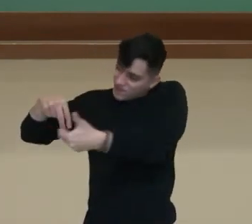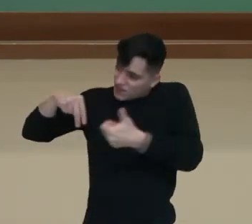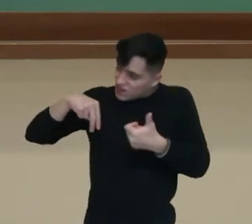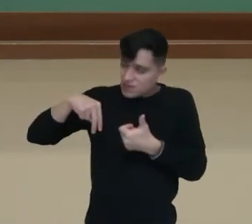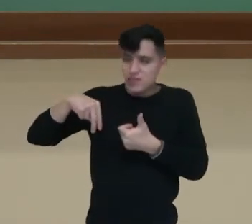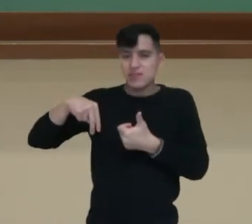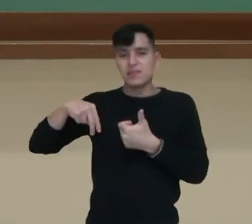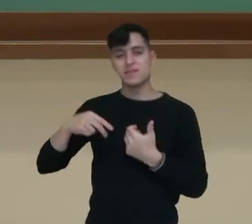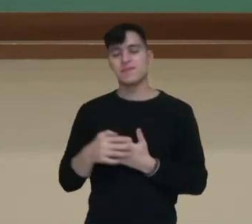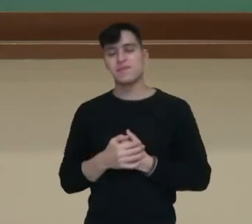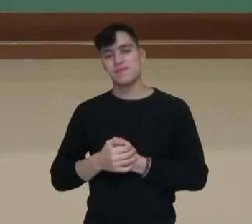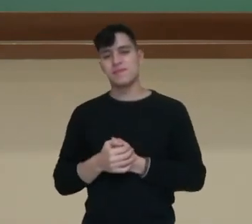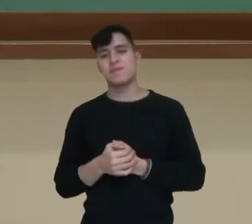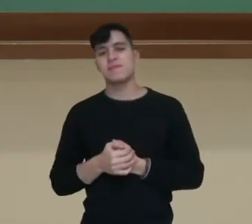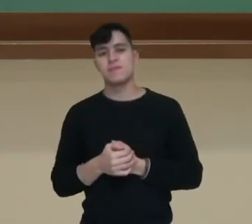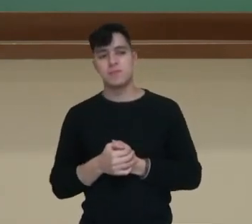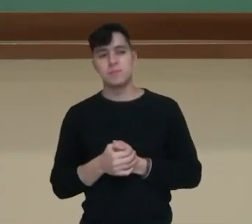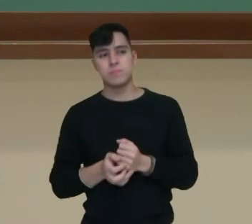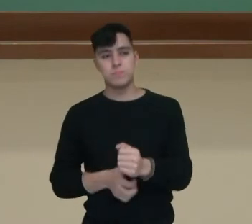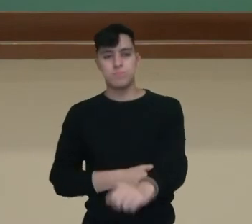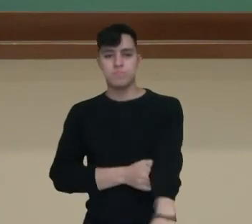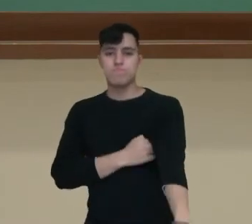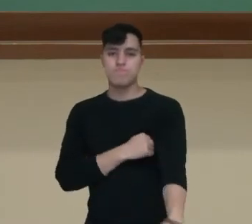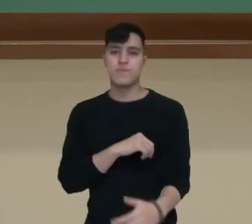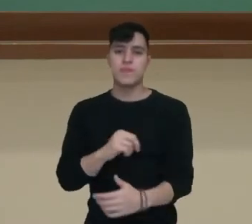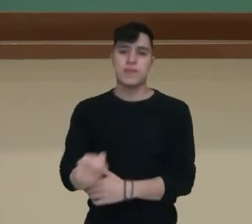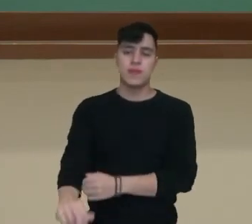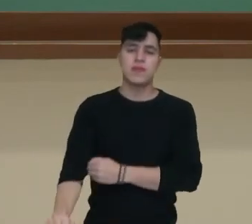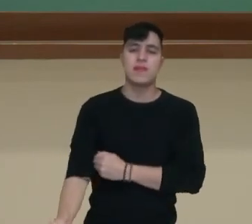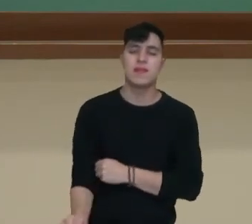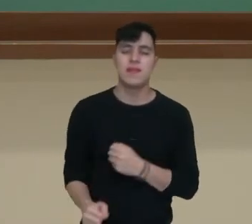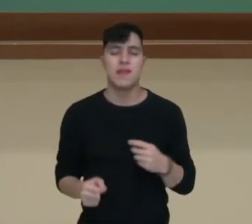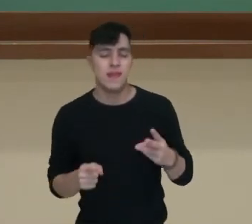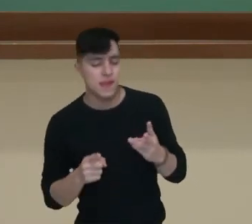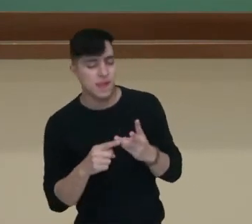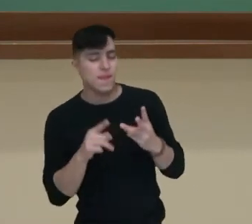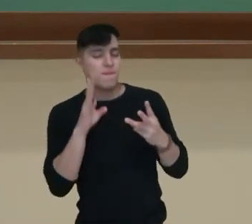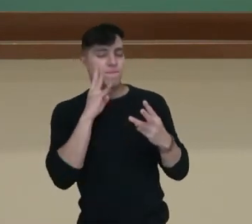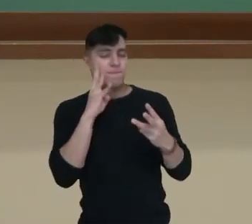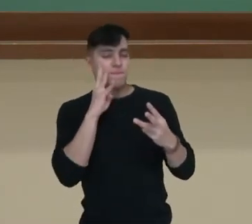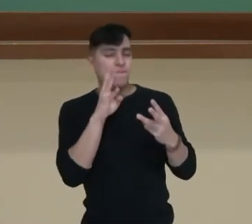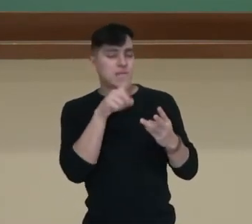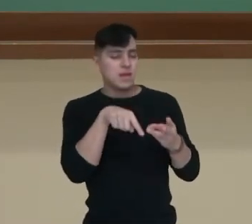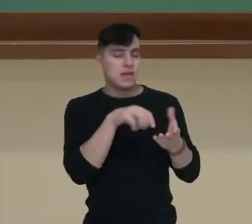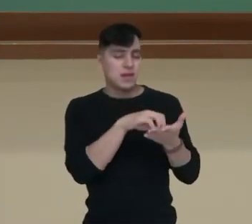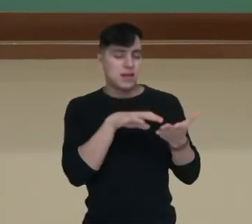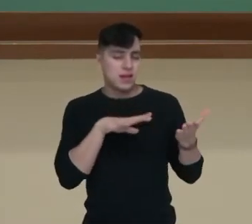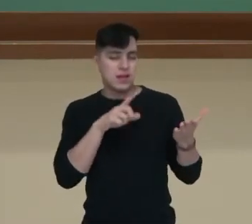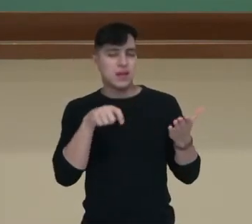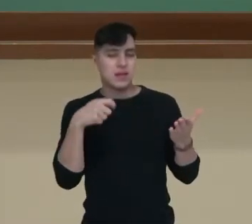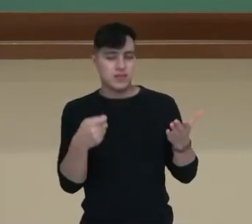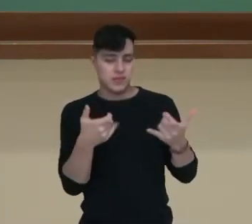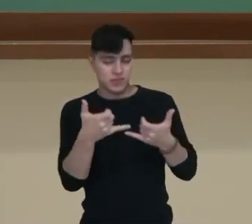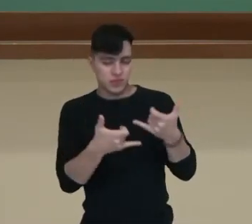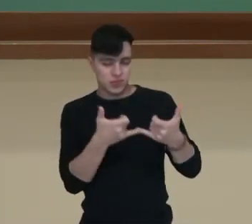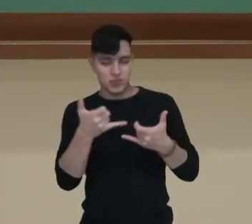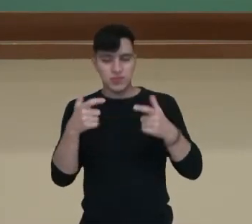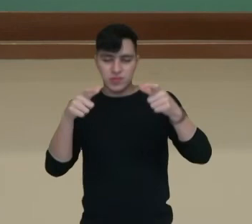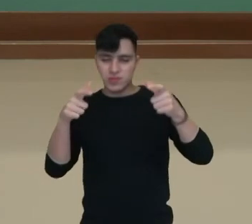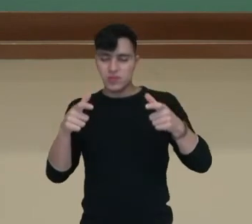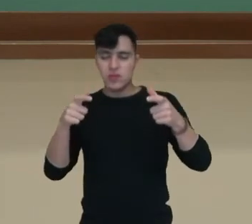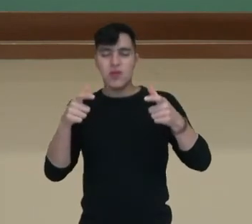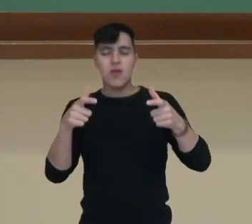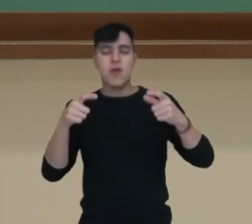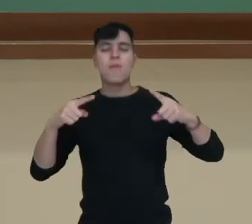bambolê. E tem uma terceira atividade também, muito interessante lá, que também trabalha o jogo de oposição. Aí já é um pouco